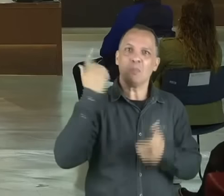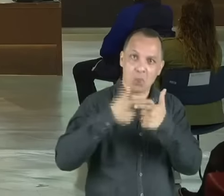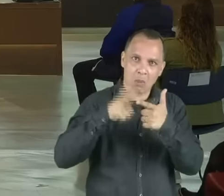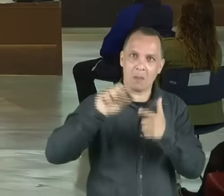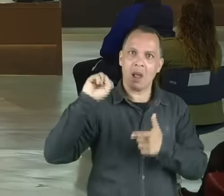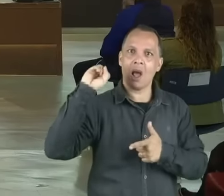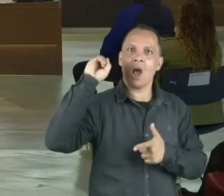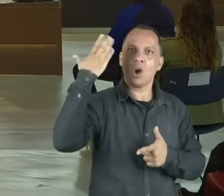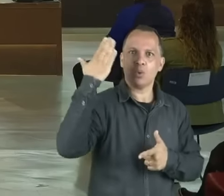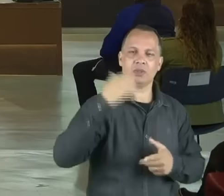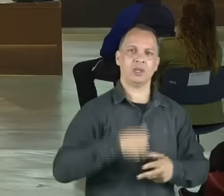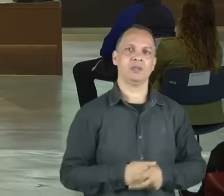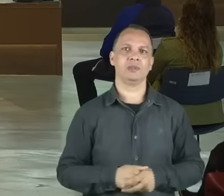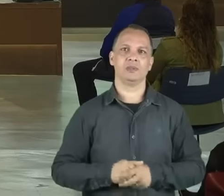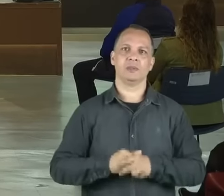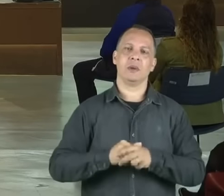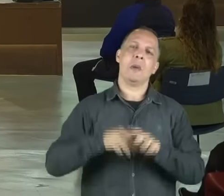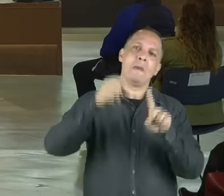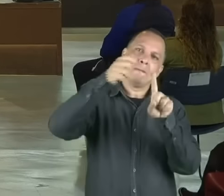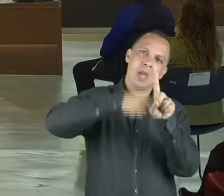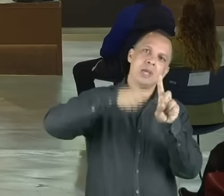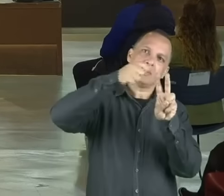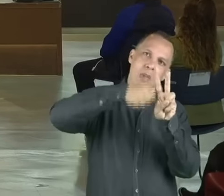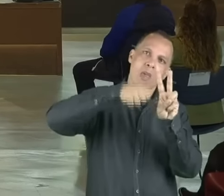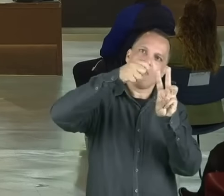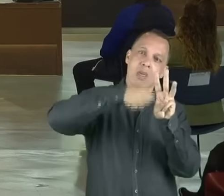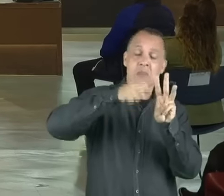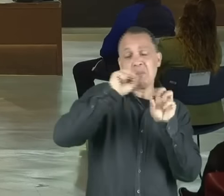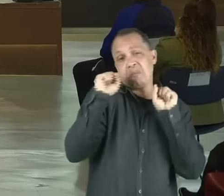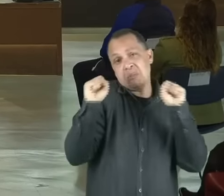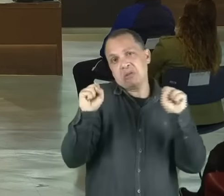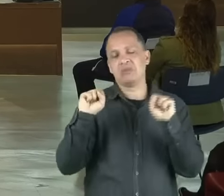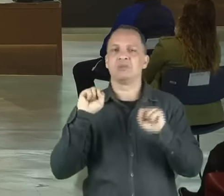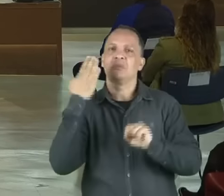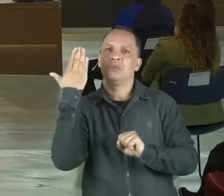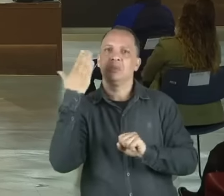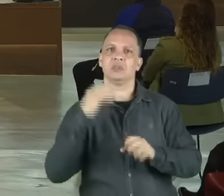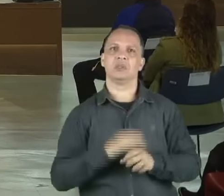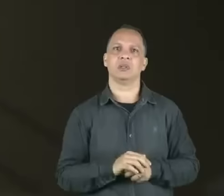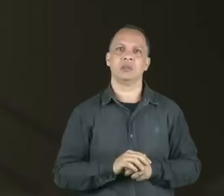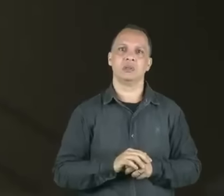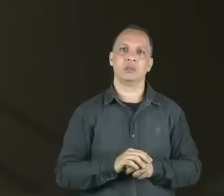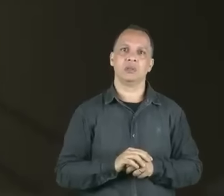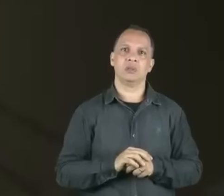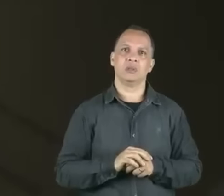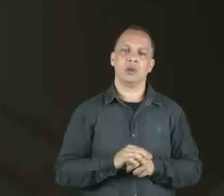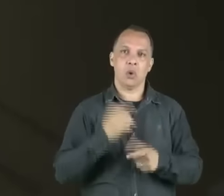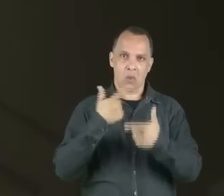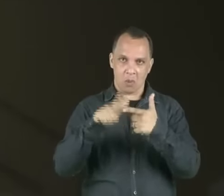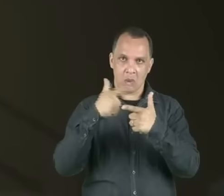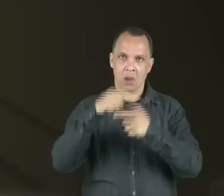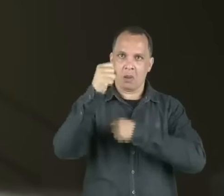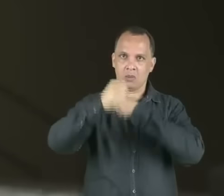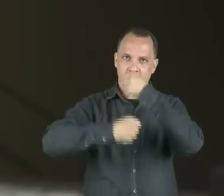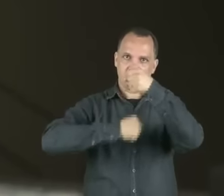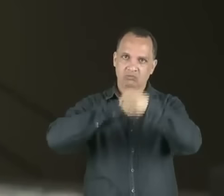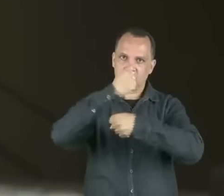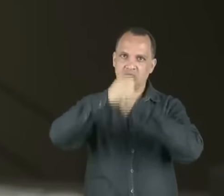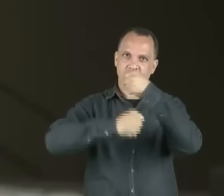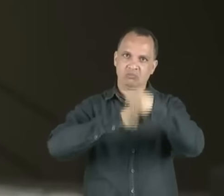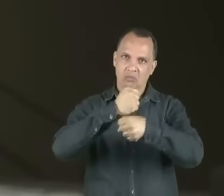e às vezes pode durar meses pode durar semanas pode durar anos Bom